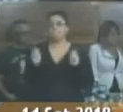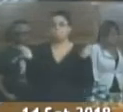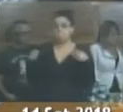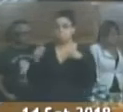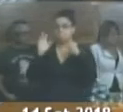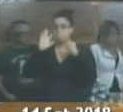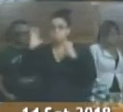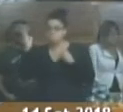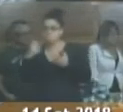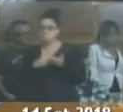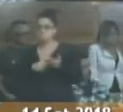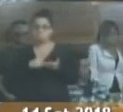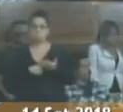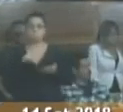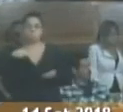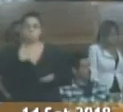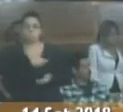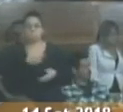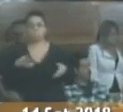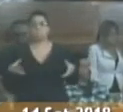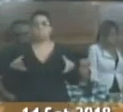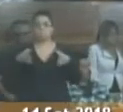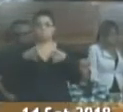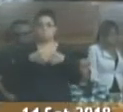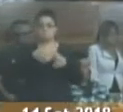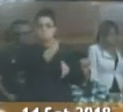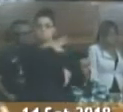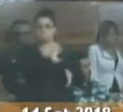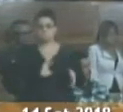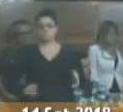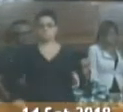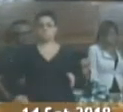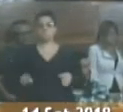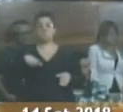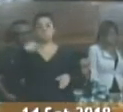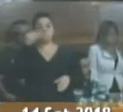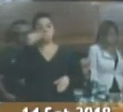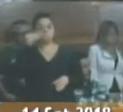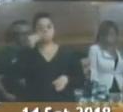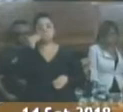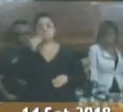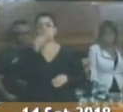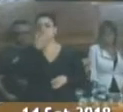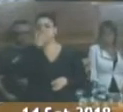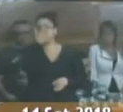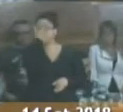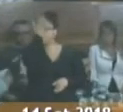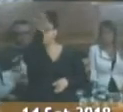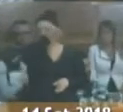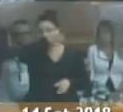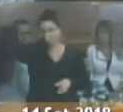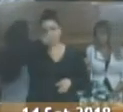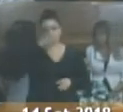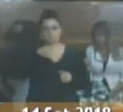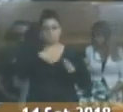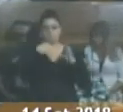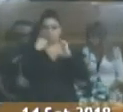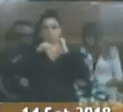Nós, através do Gustavo, nós vamos estar encaminhando, vamos mandar um